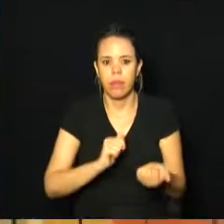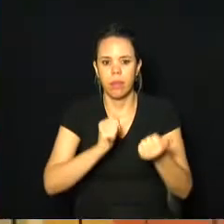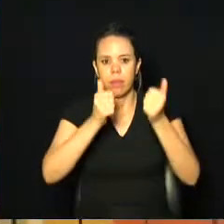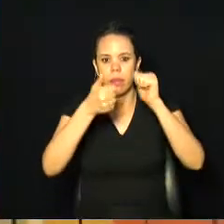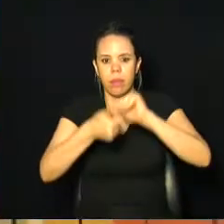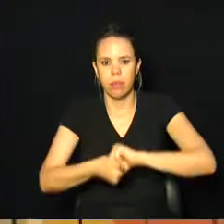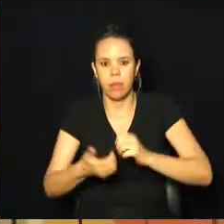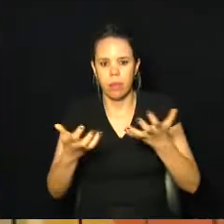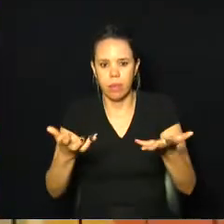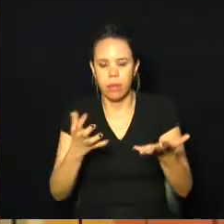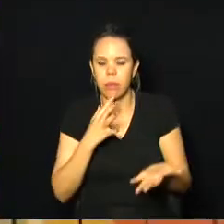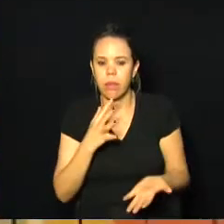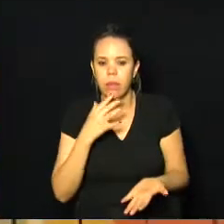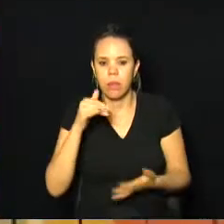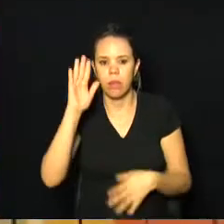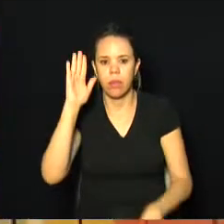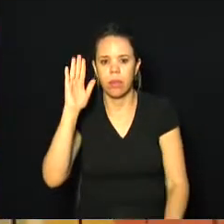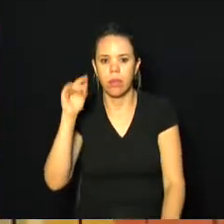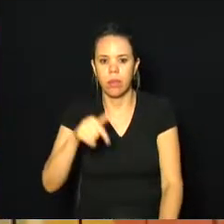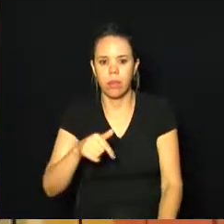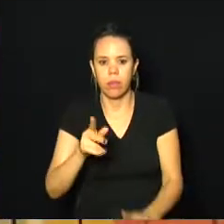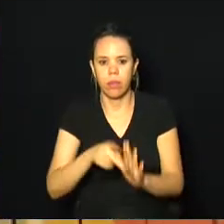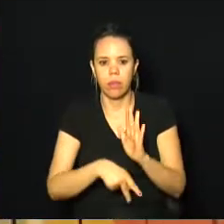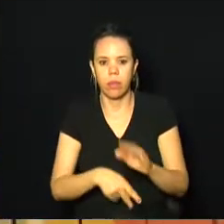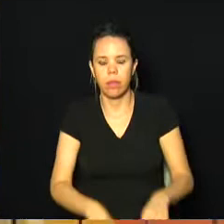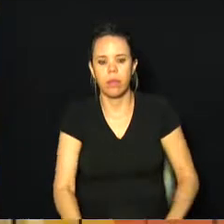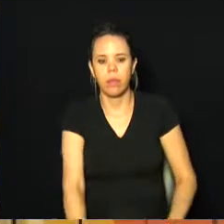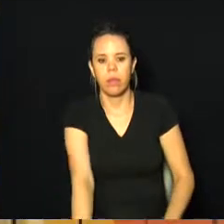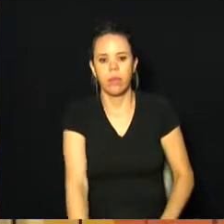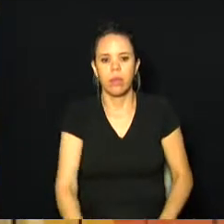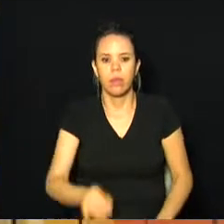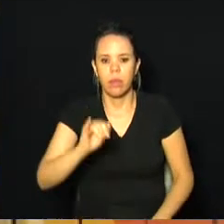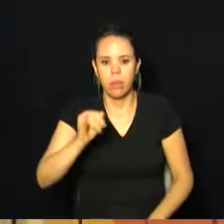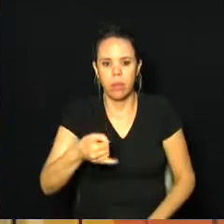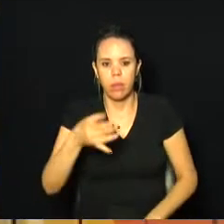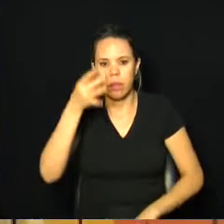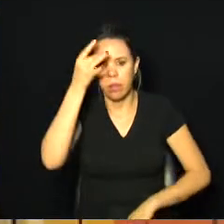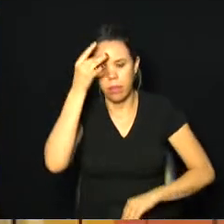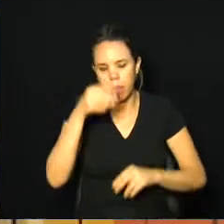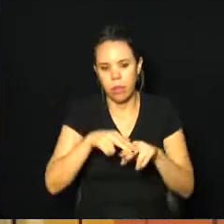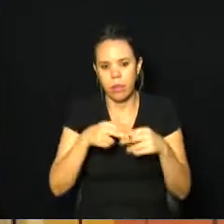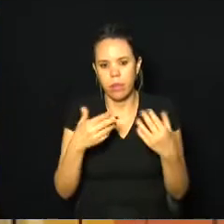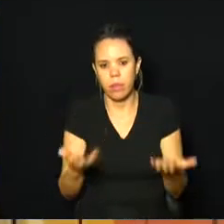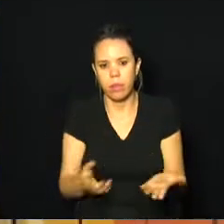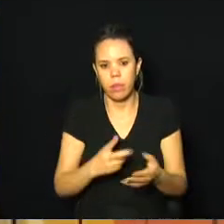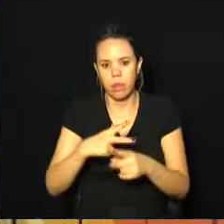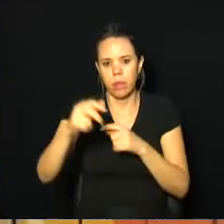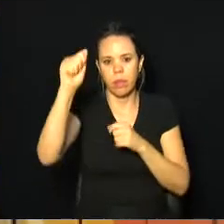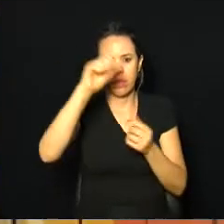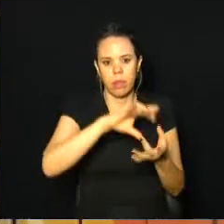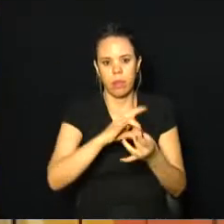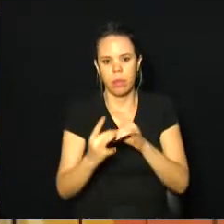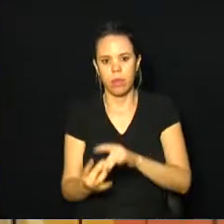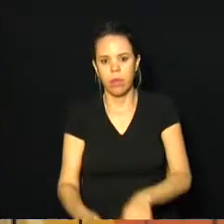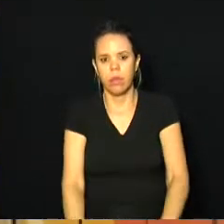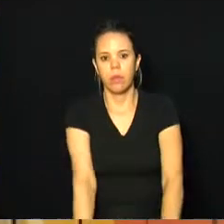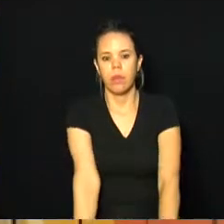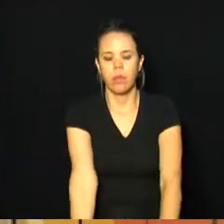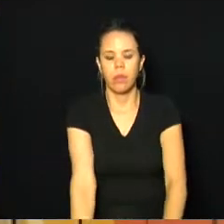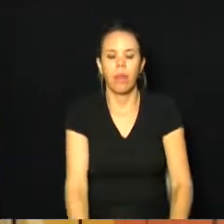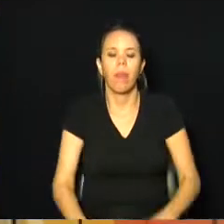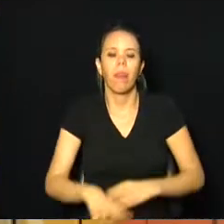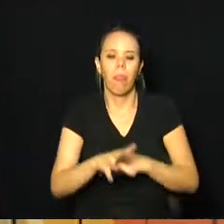e querem conhecer mais este projeto, que é capitaneado por você, um campeão olímpico, então agrega